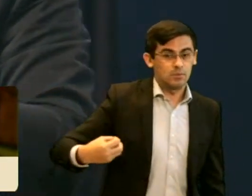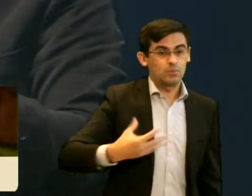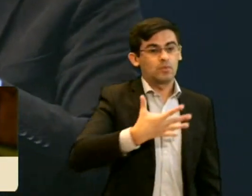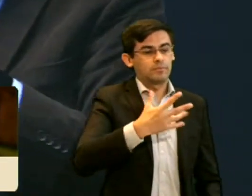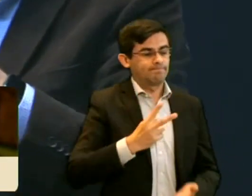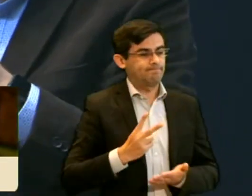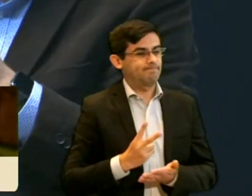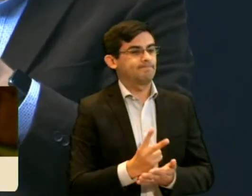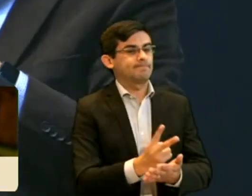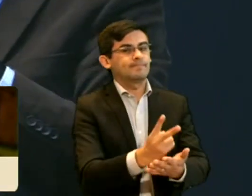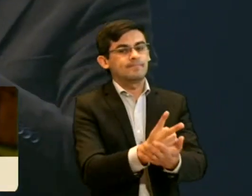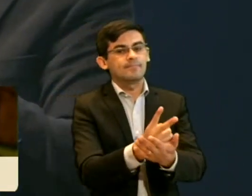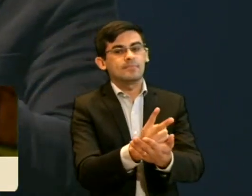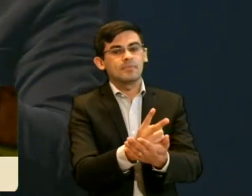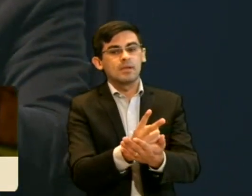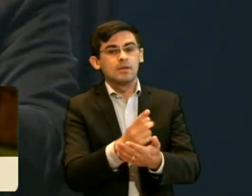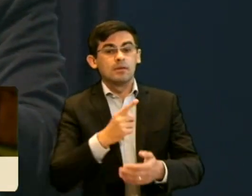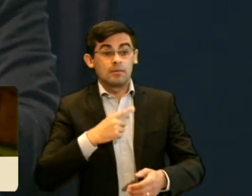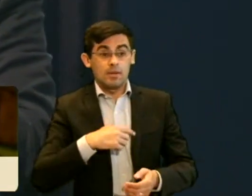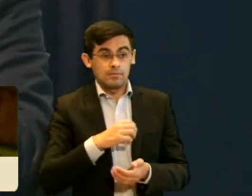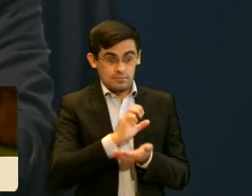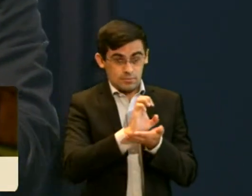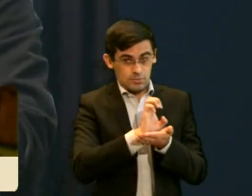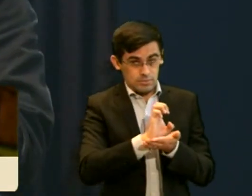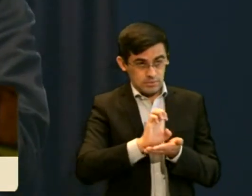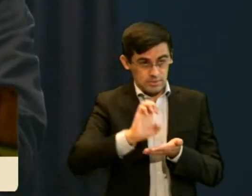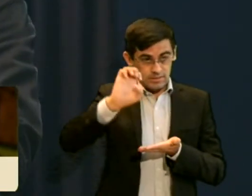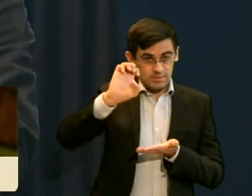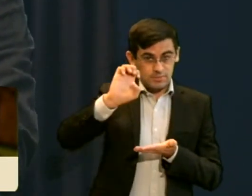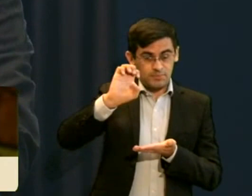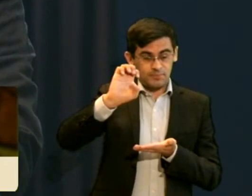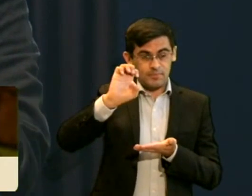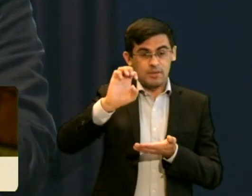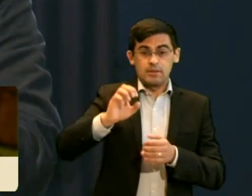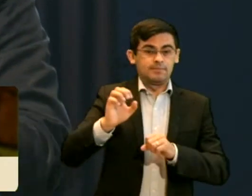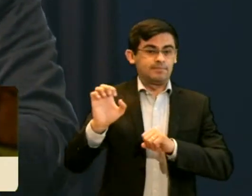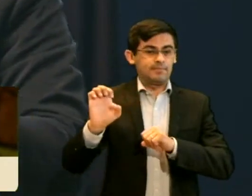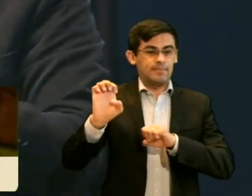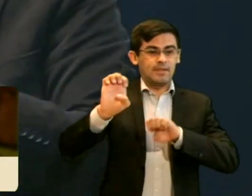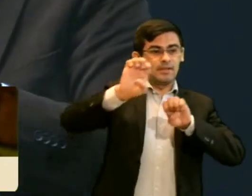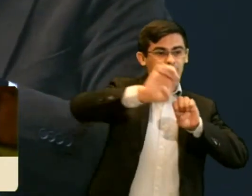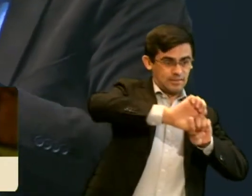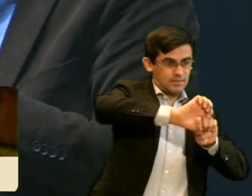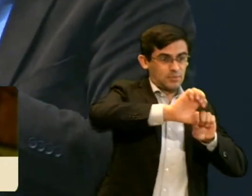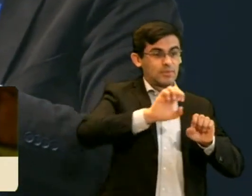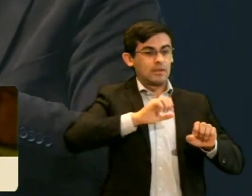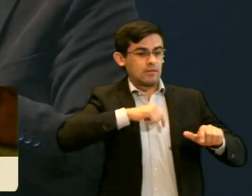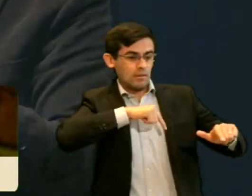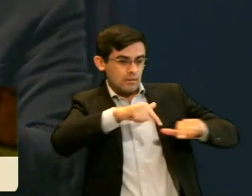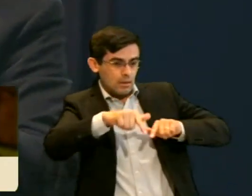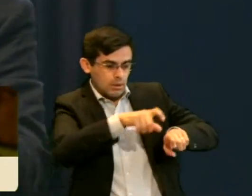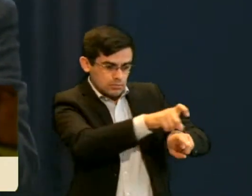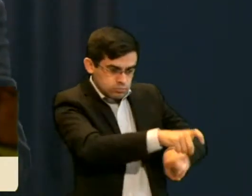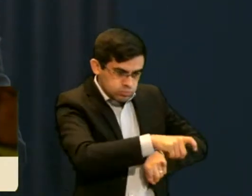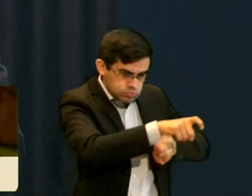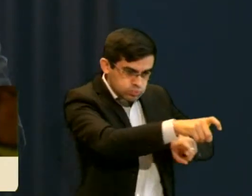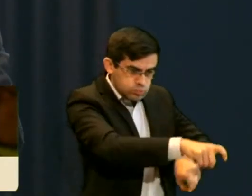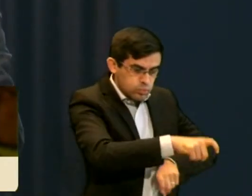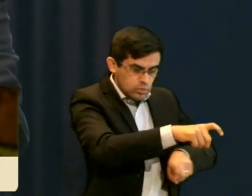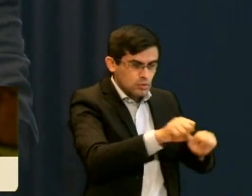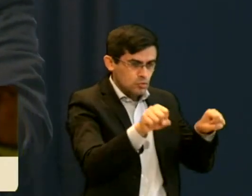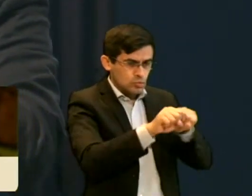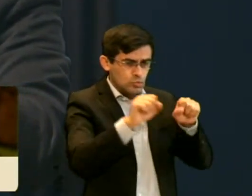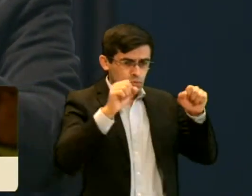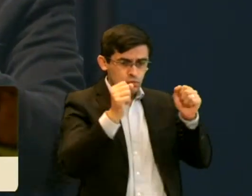interessante, Eliseu está trabalhando, cuidando do campo, arando a terra com os